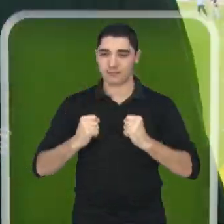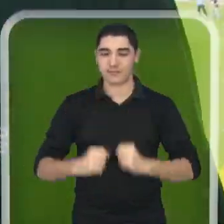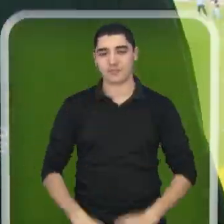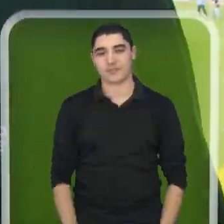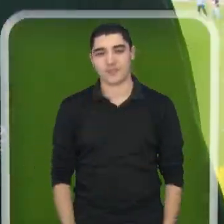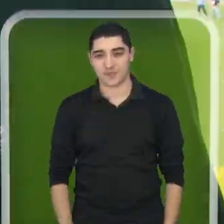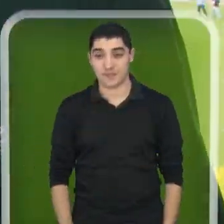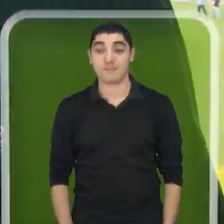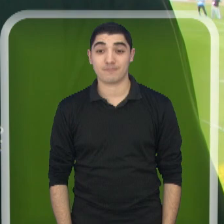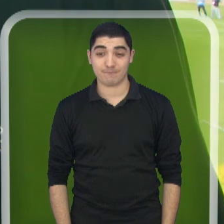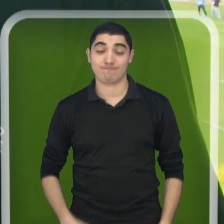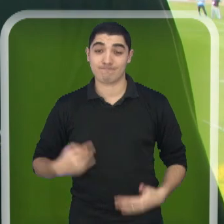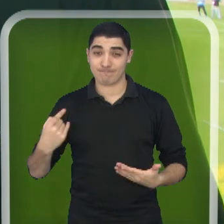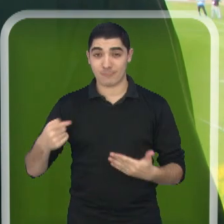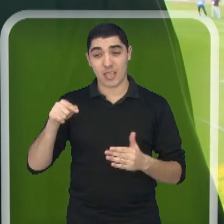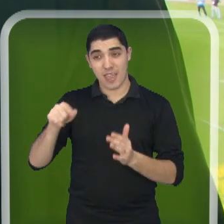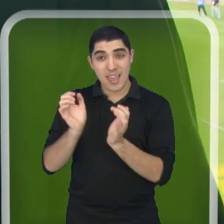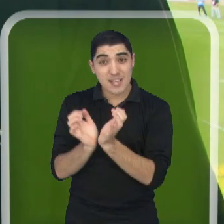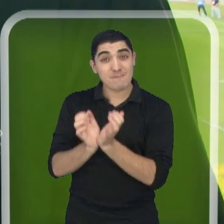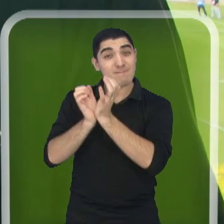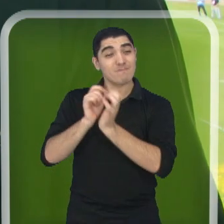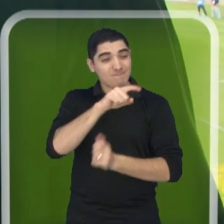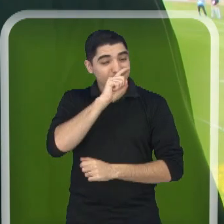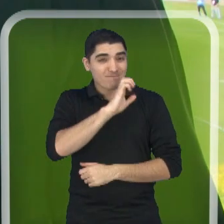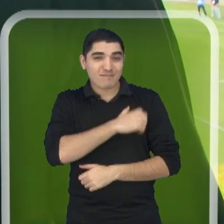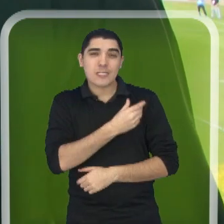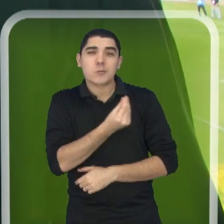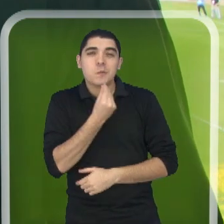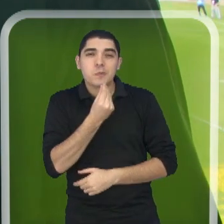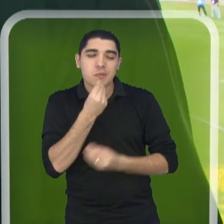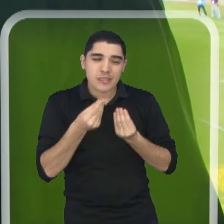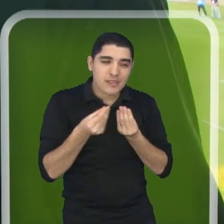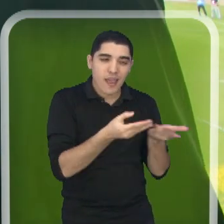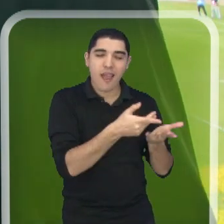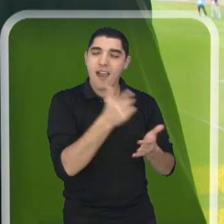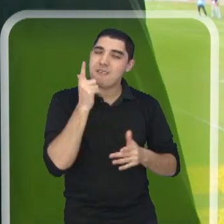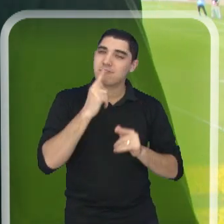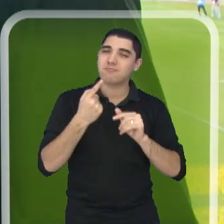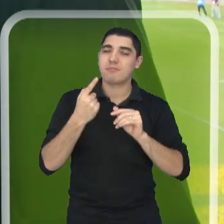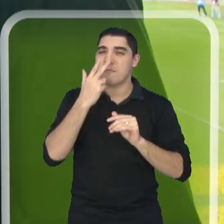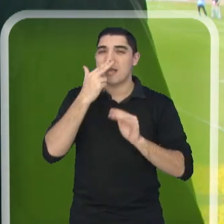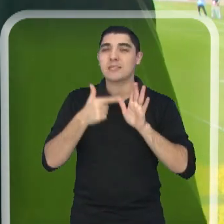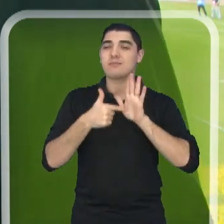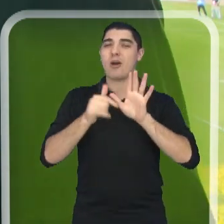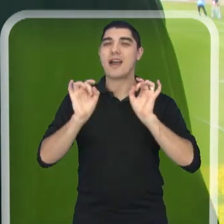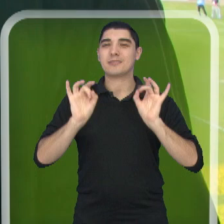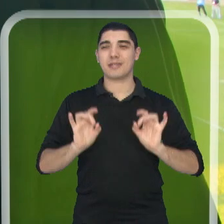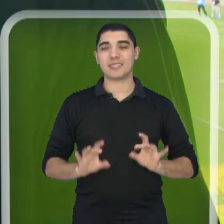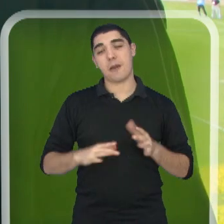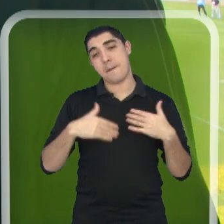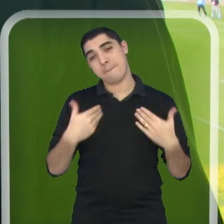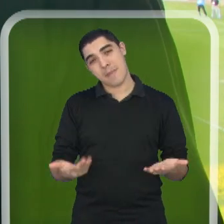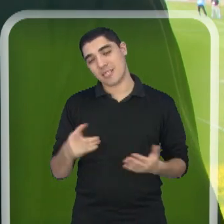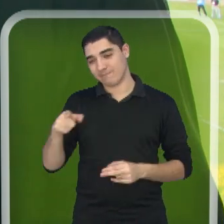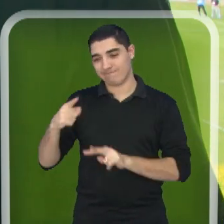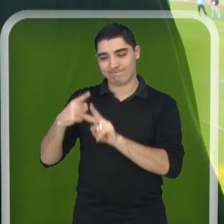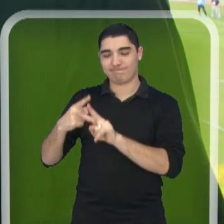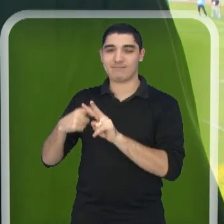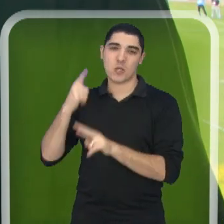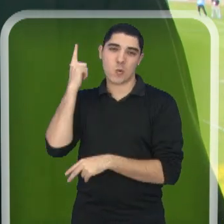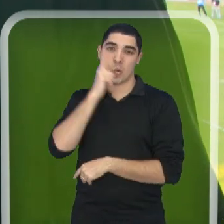E o título, que seria a coroação da campanha do São José nesta Série A3, acabou ficando com o Capivariano, que